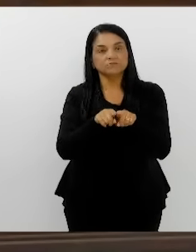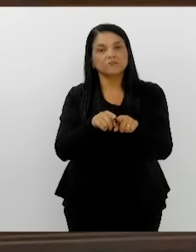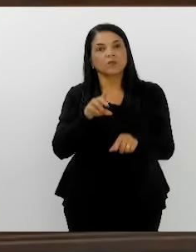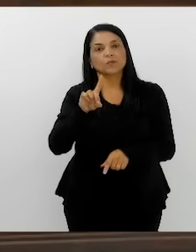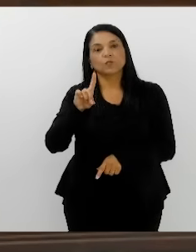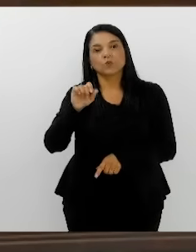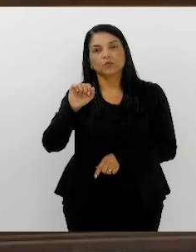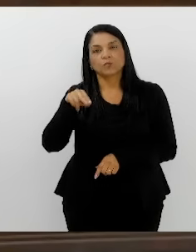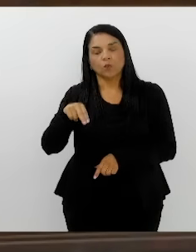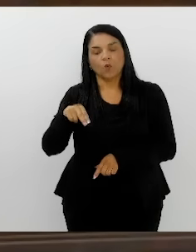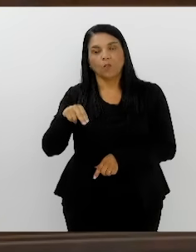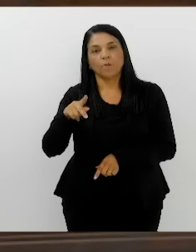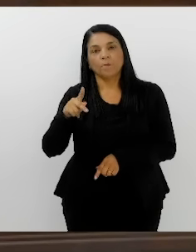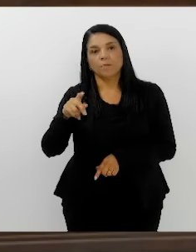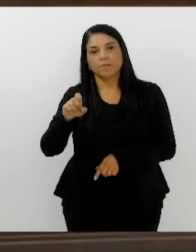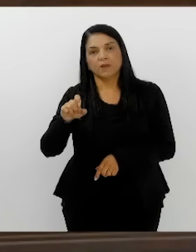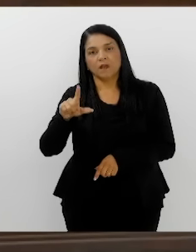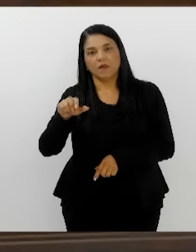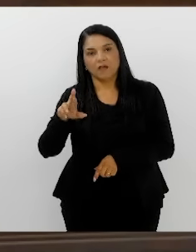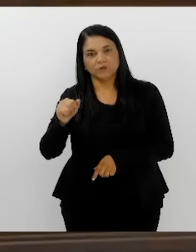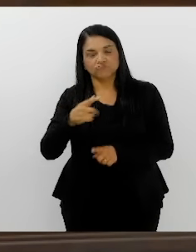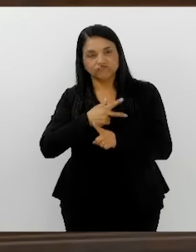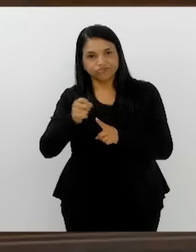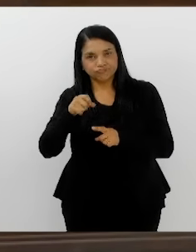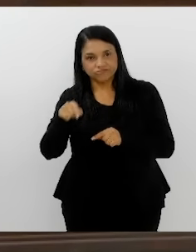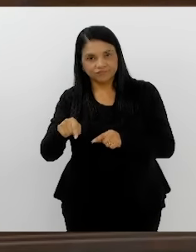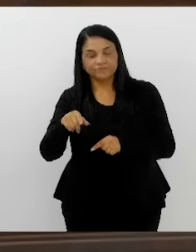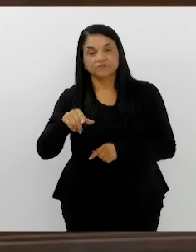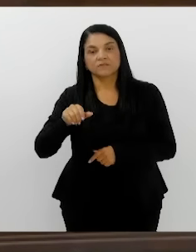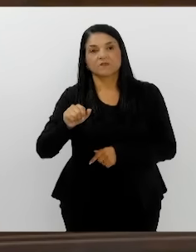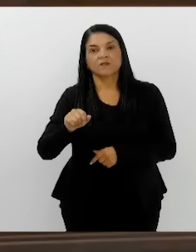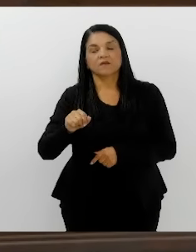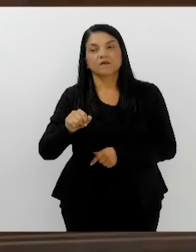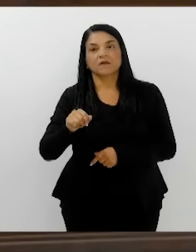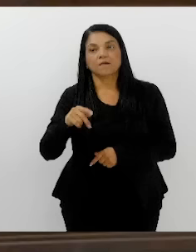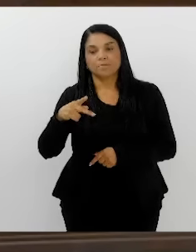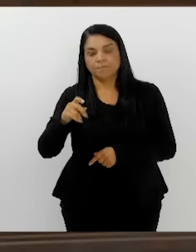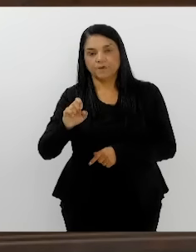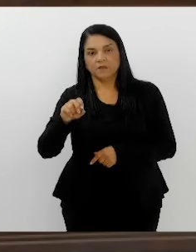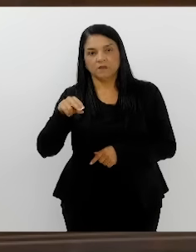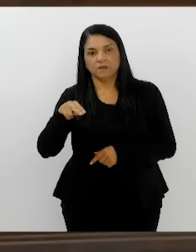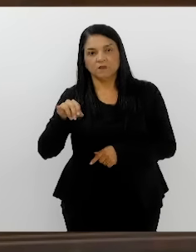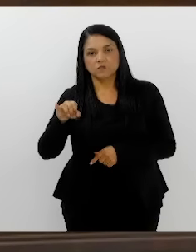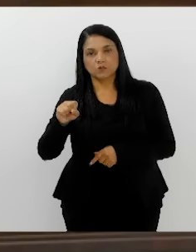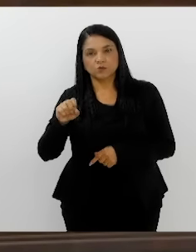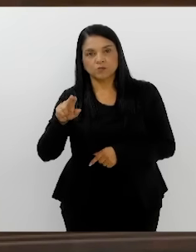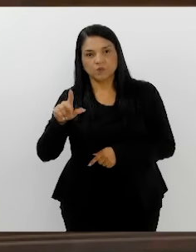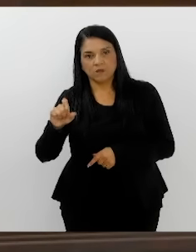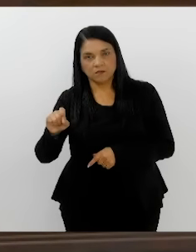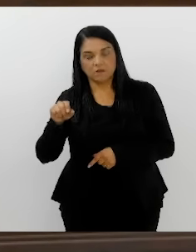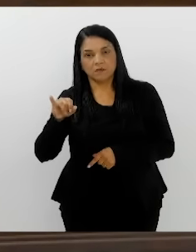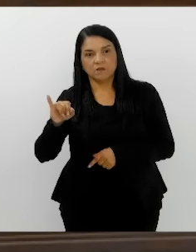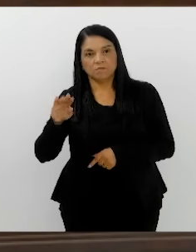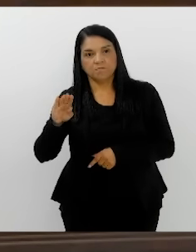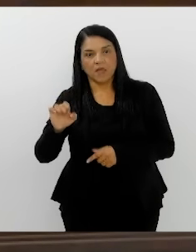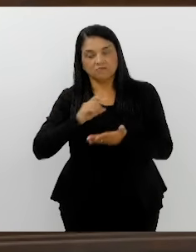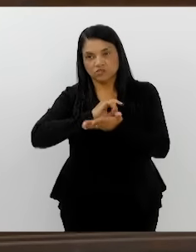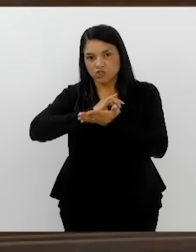Península Ibérica, Padre Ricardo, e depois, séculos depois, expulsando o inimigo, em